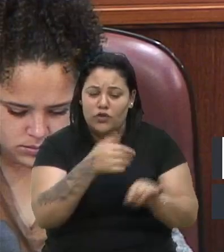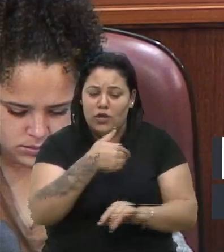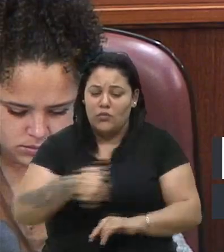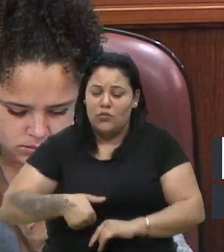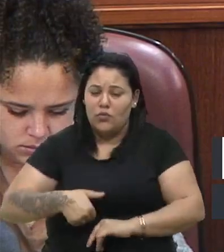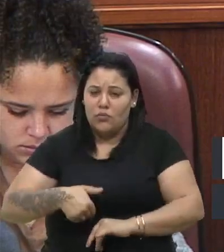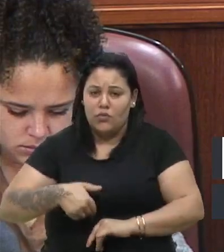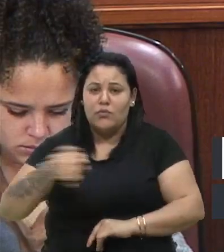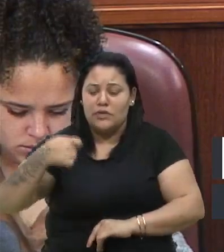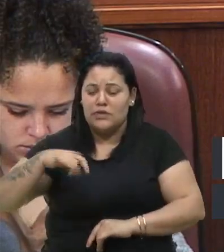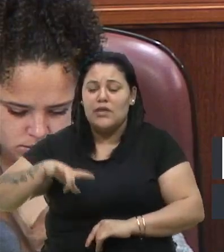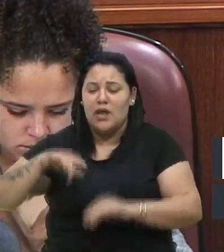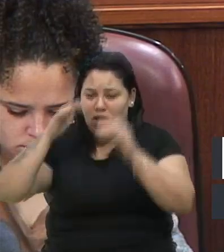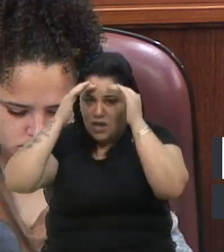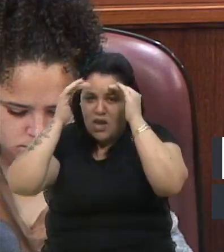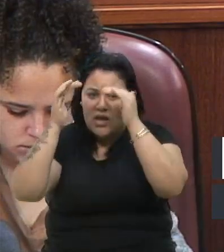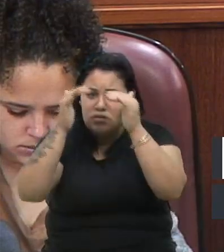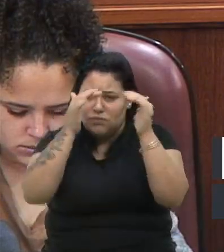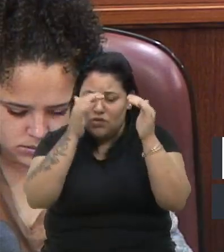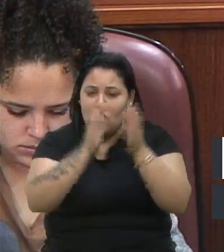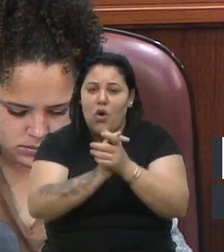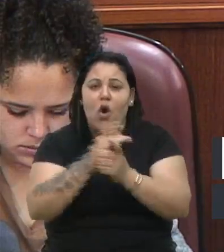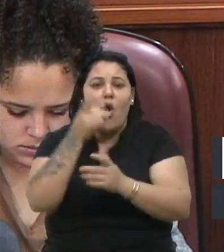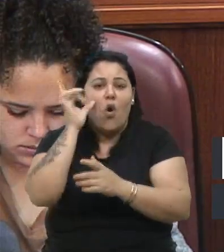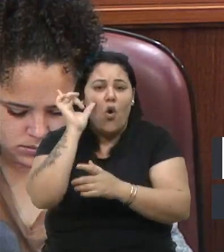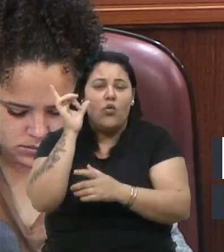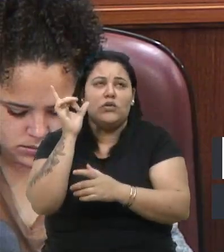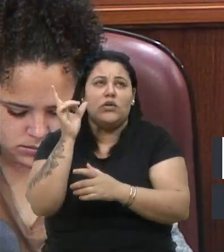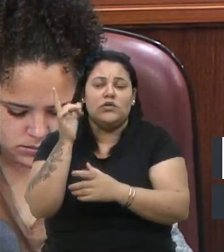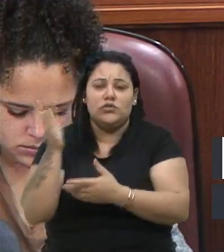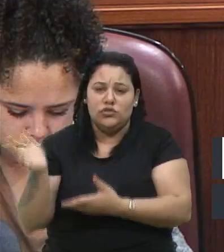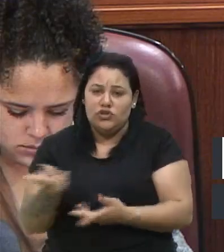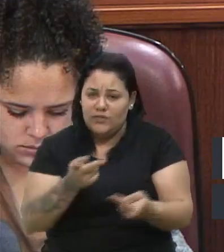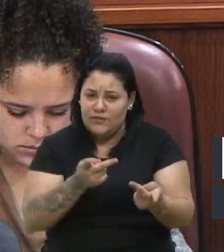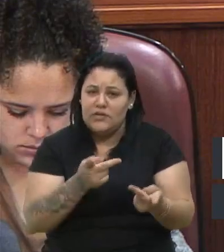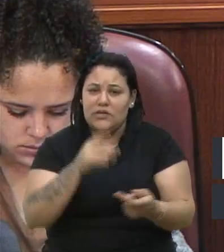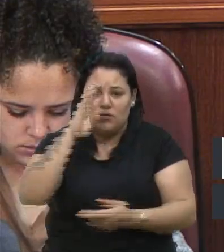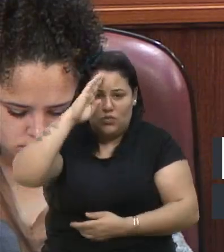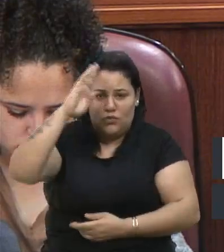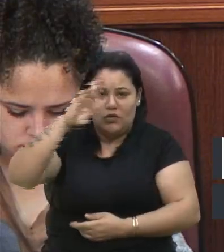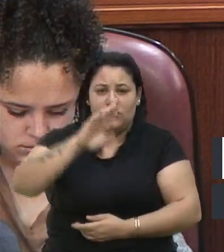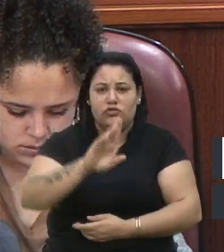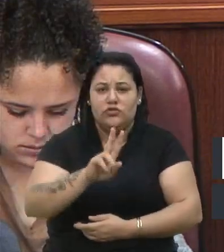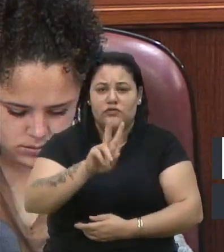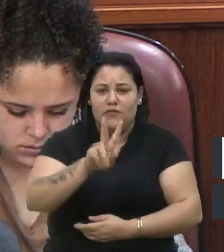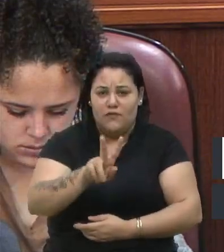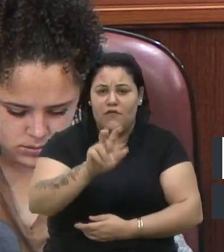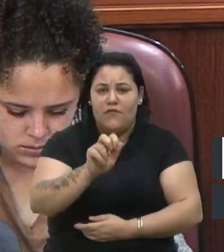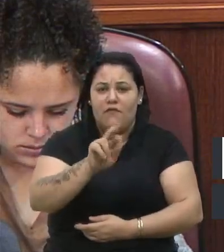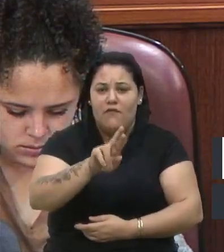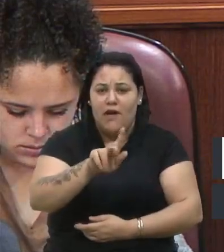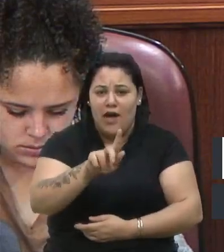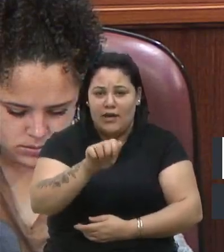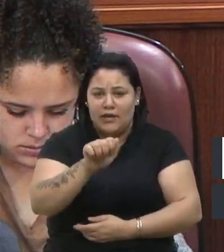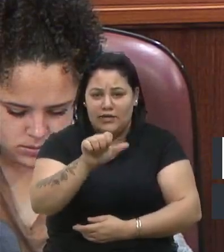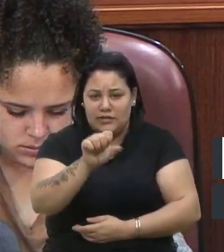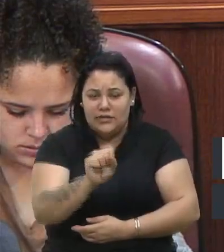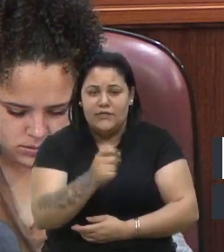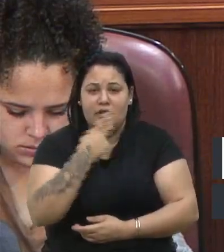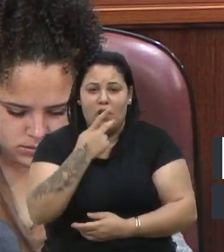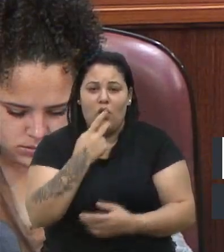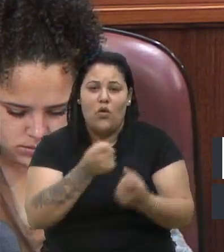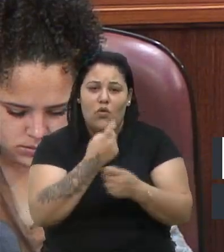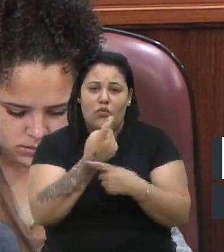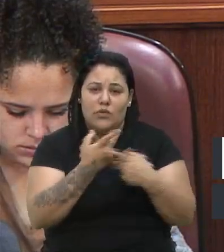respeitados. Ontem mesmo, né, vereador Bortola, nós recebemos aqui a visita do comandante Vargas, trazendo algumas questões relacionadas